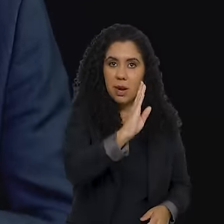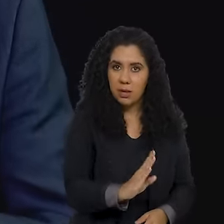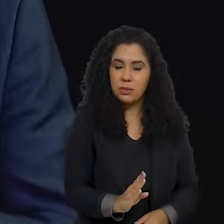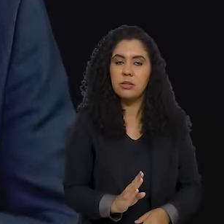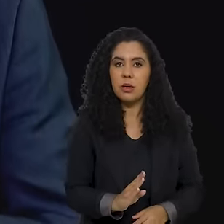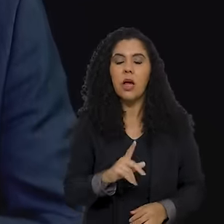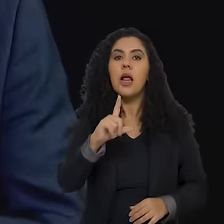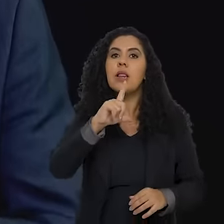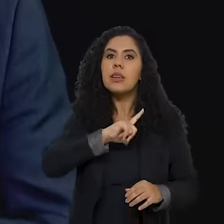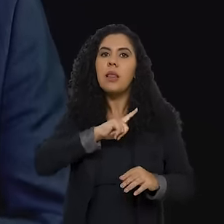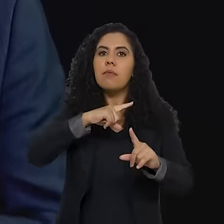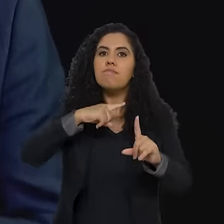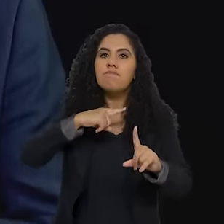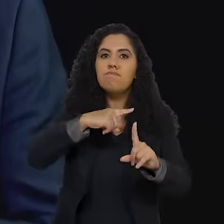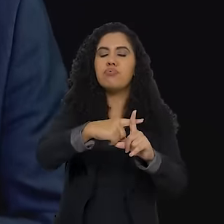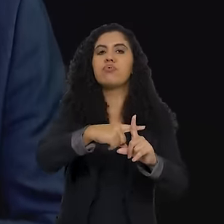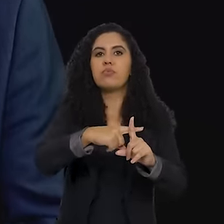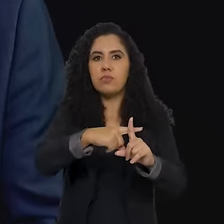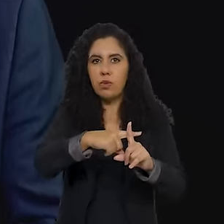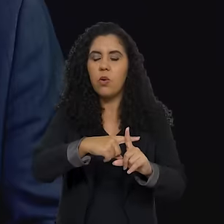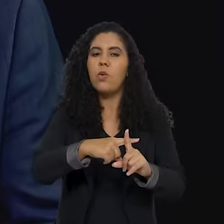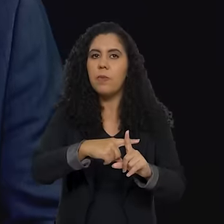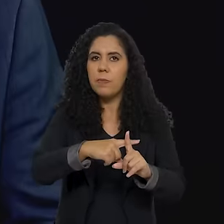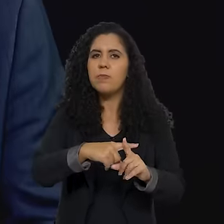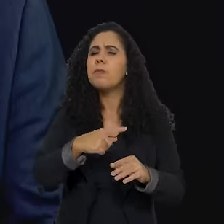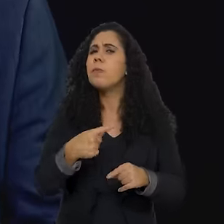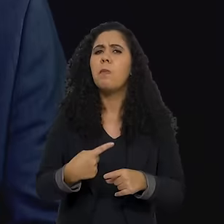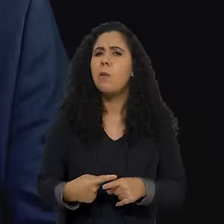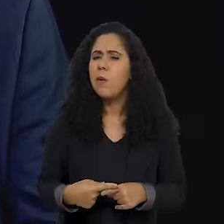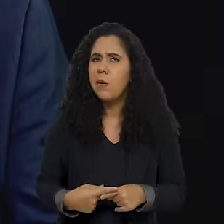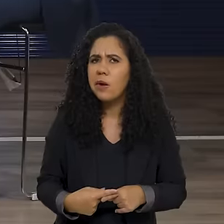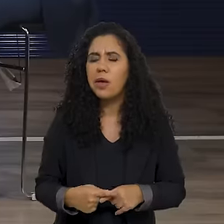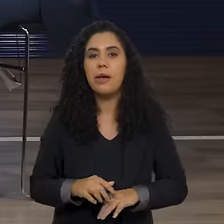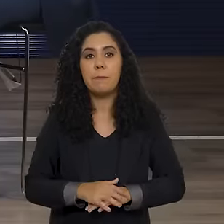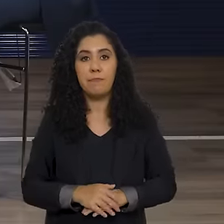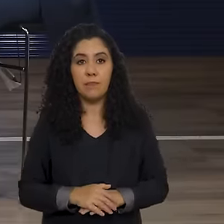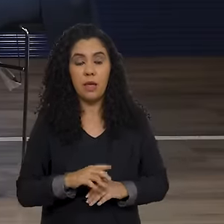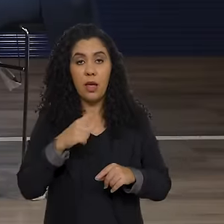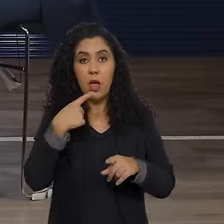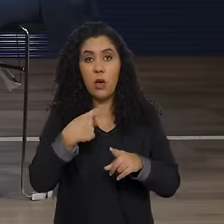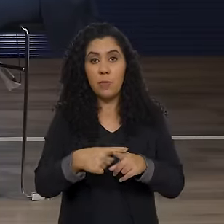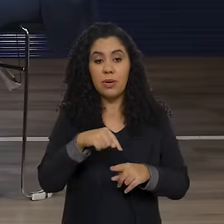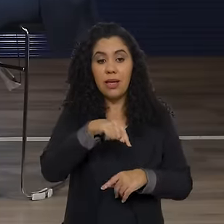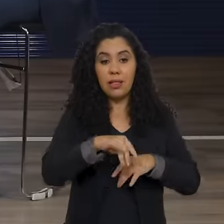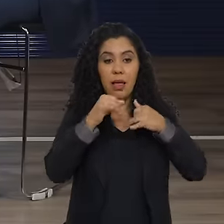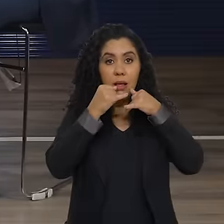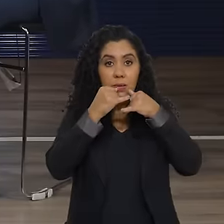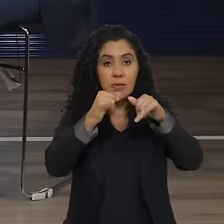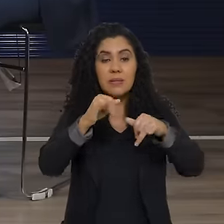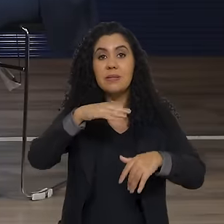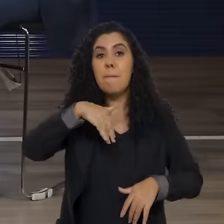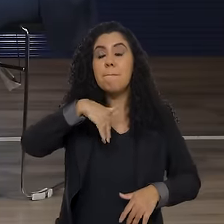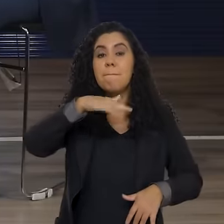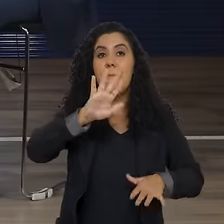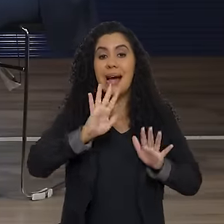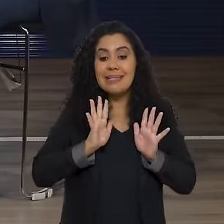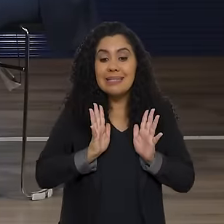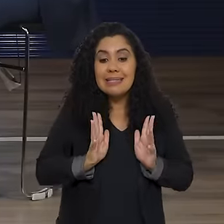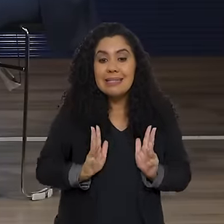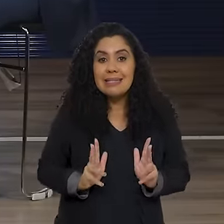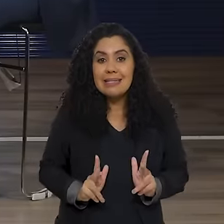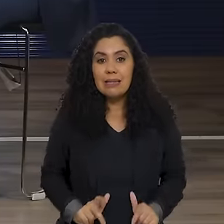tem uma vantagem estratégica, Carol, muito grande. Por quê? O Brasil tem a matriz energética mais